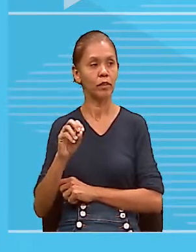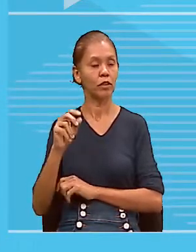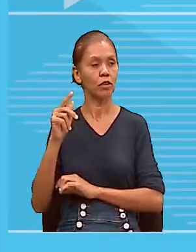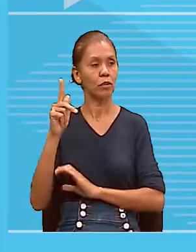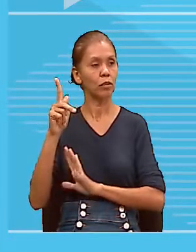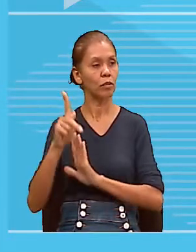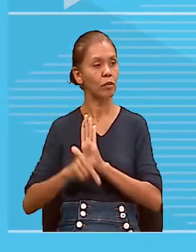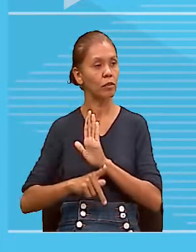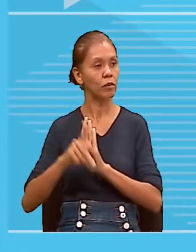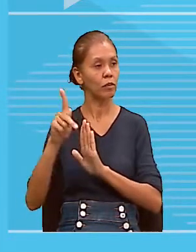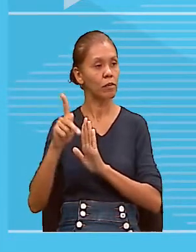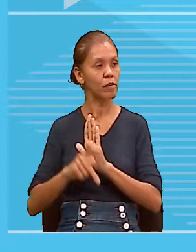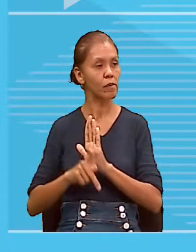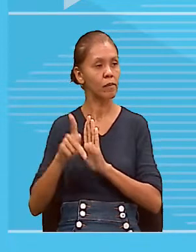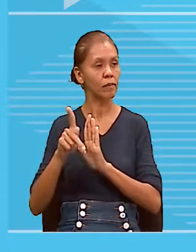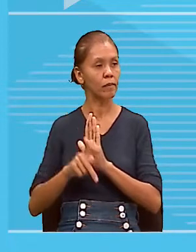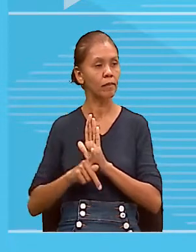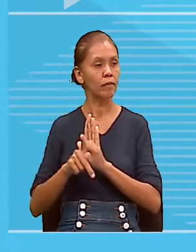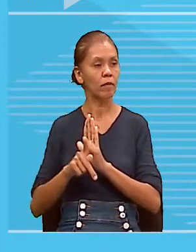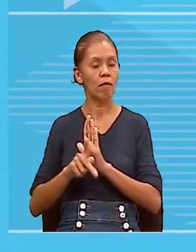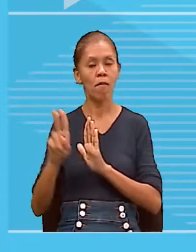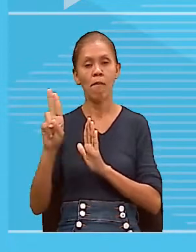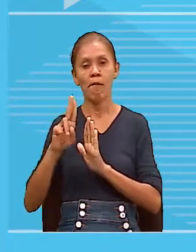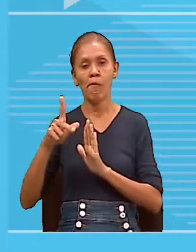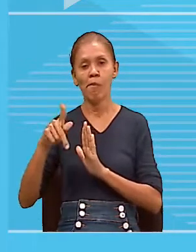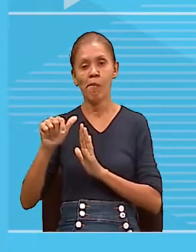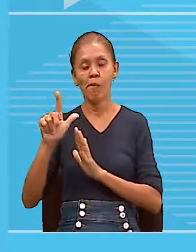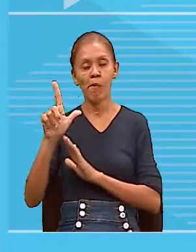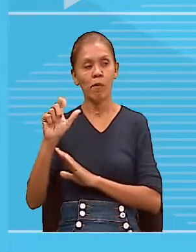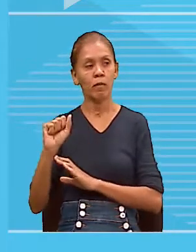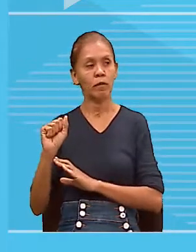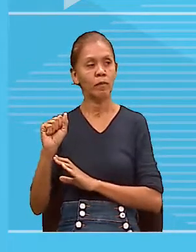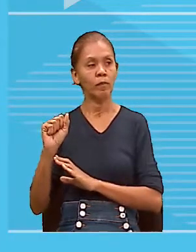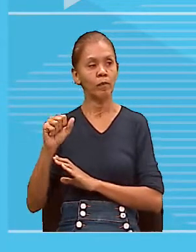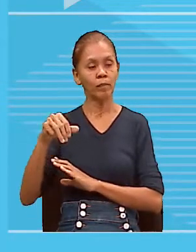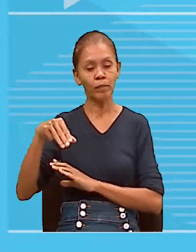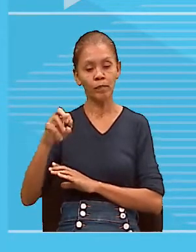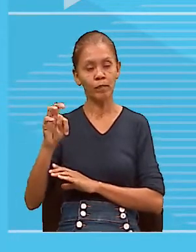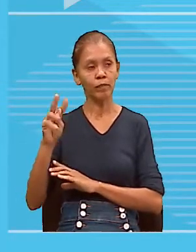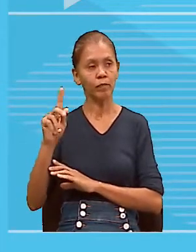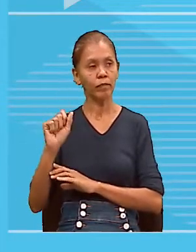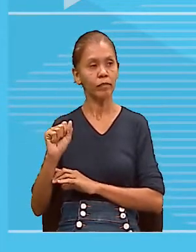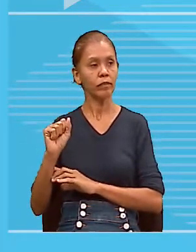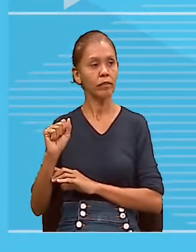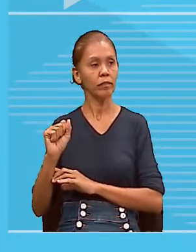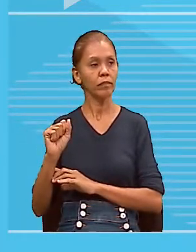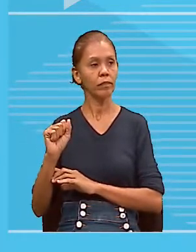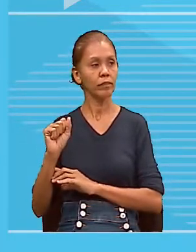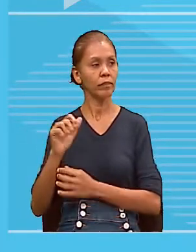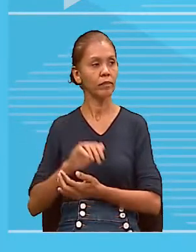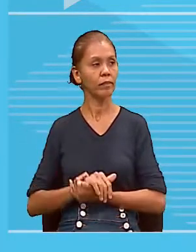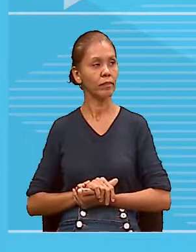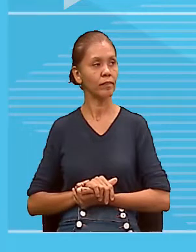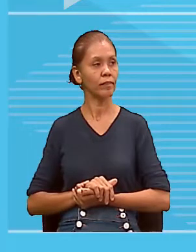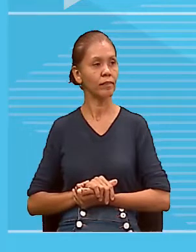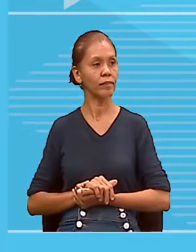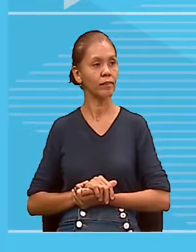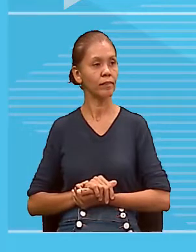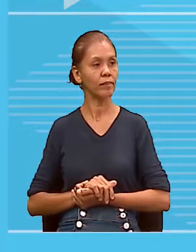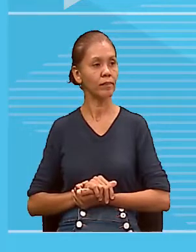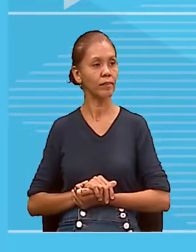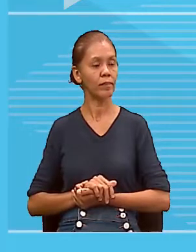metas 50 anos de progresso e desenvolvimento eu vou realizar em 50